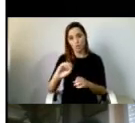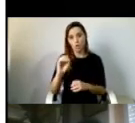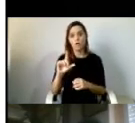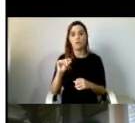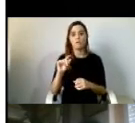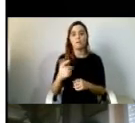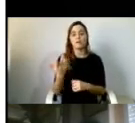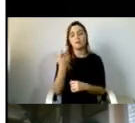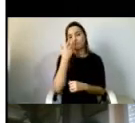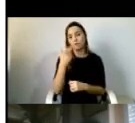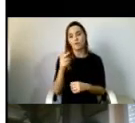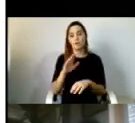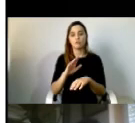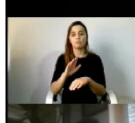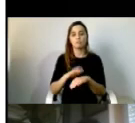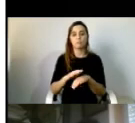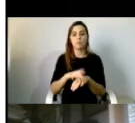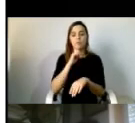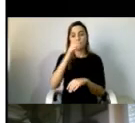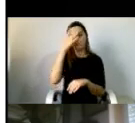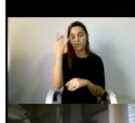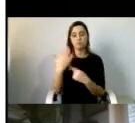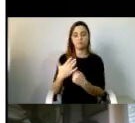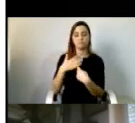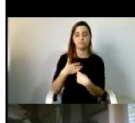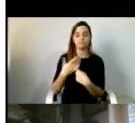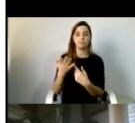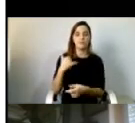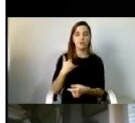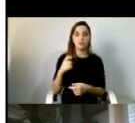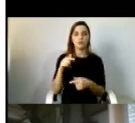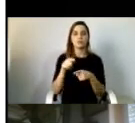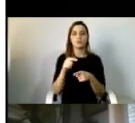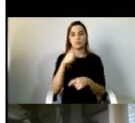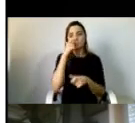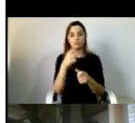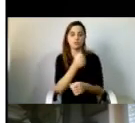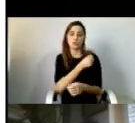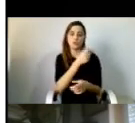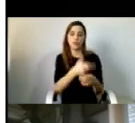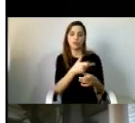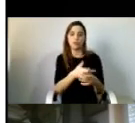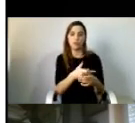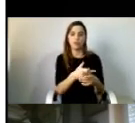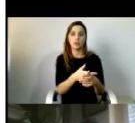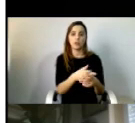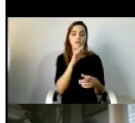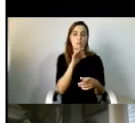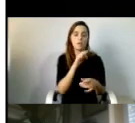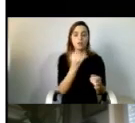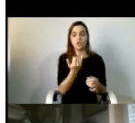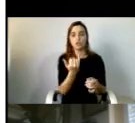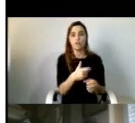violência. O isolamento e invisibilidade em que estas pessoas vivem, confinados e confinadas à família e ou